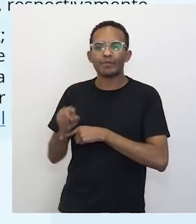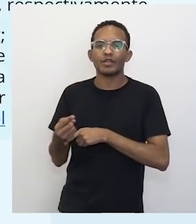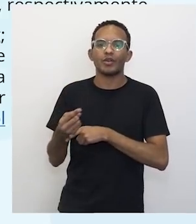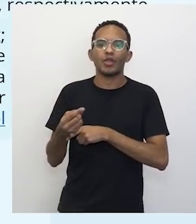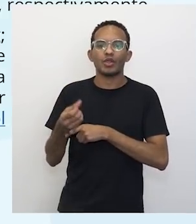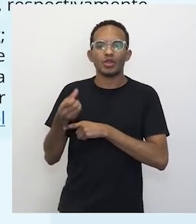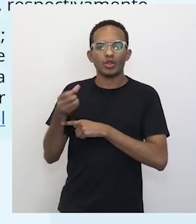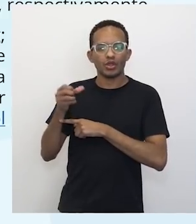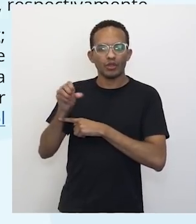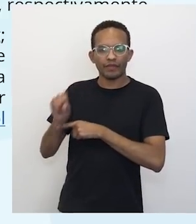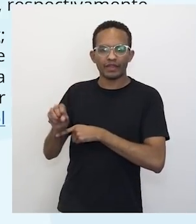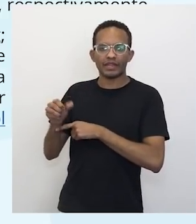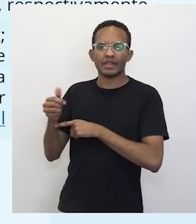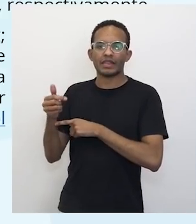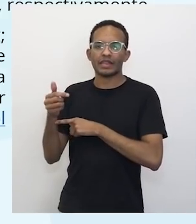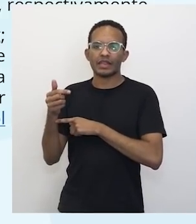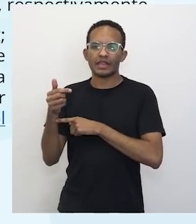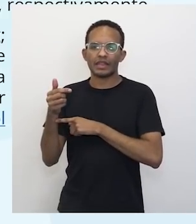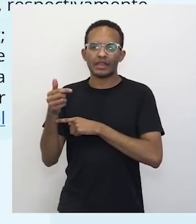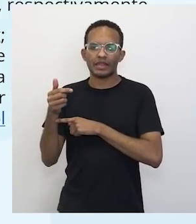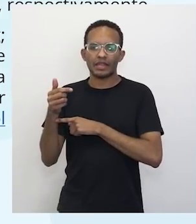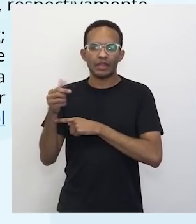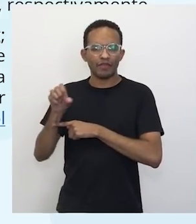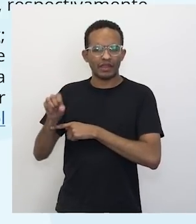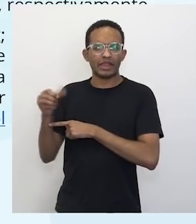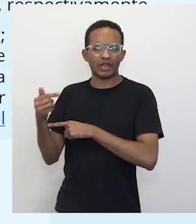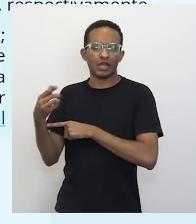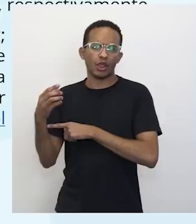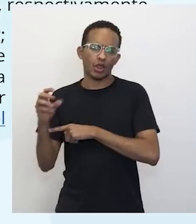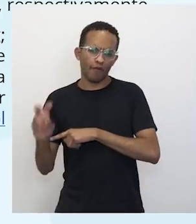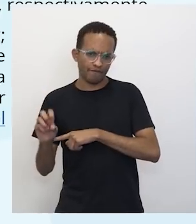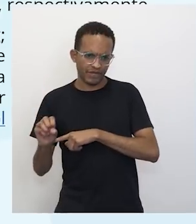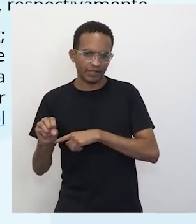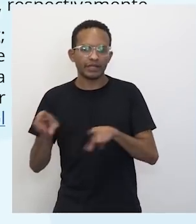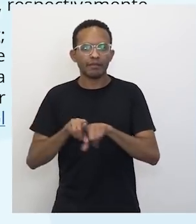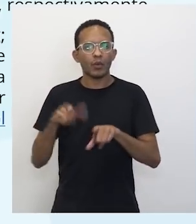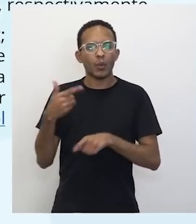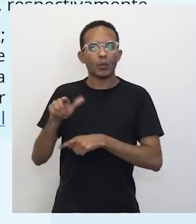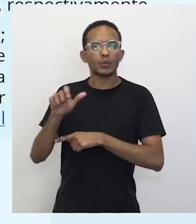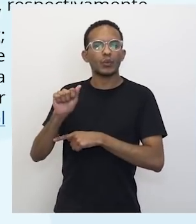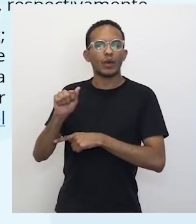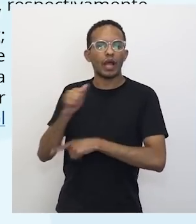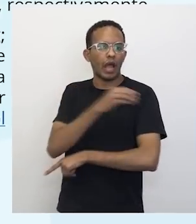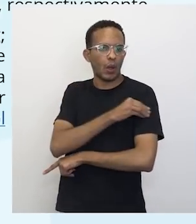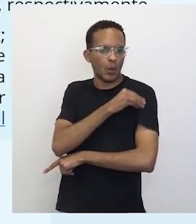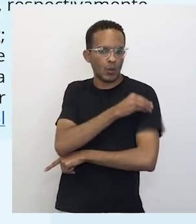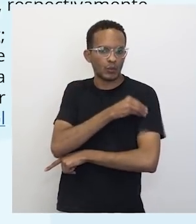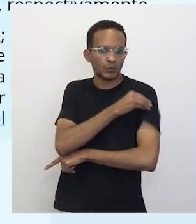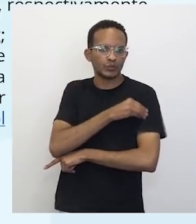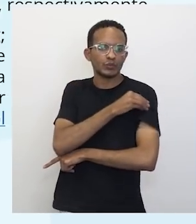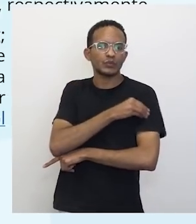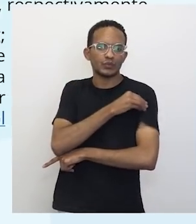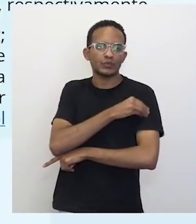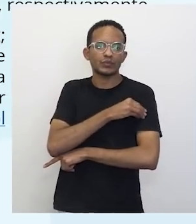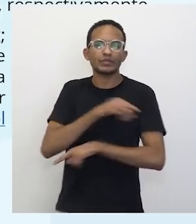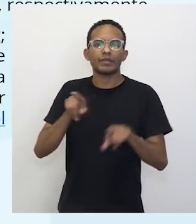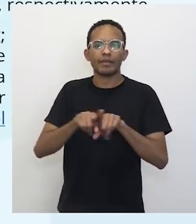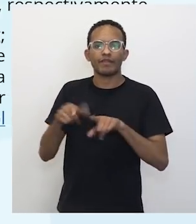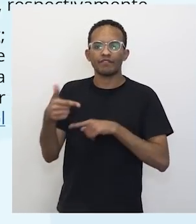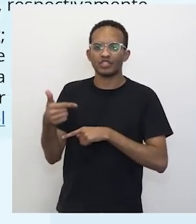45.978 kJ, do álcool, que é 27.169 kJ por